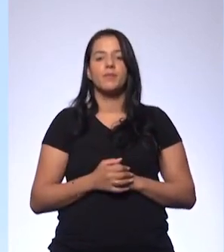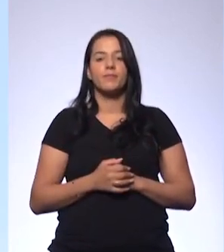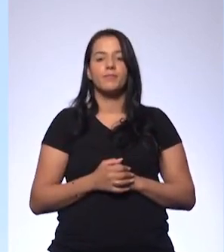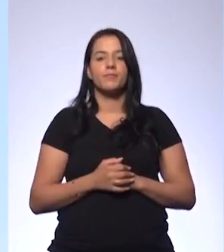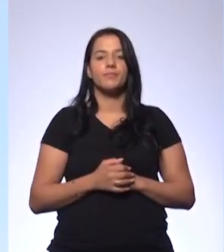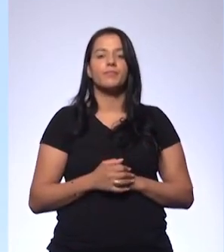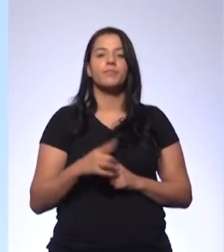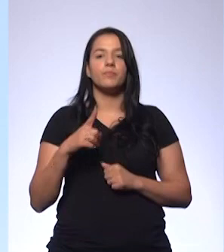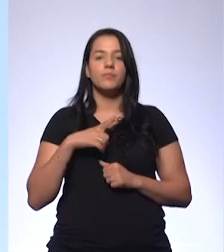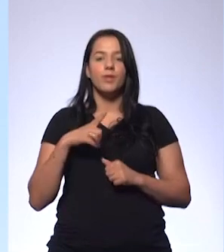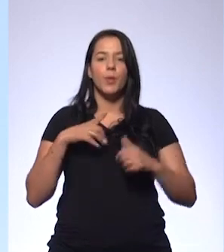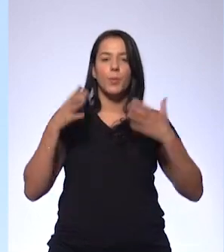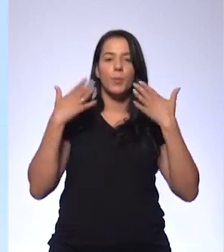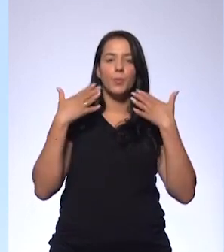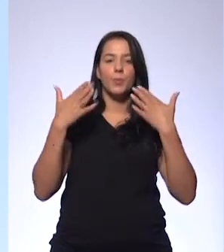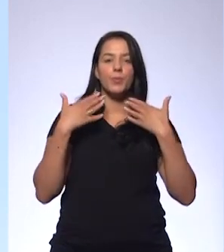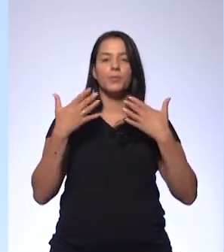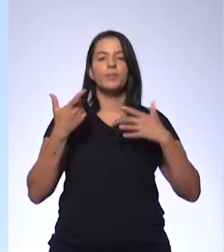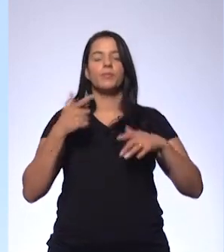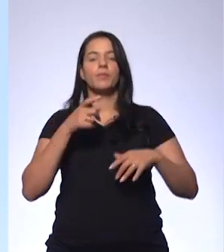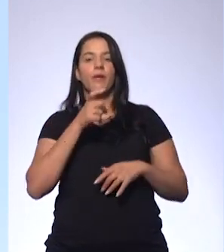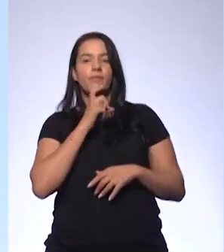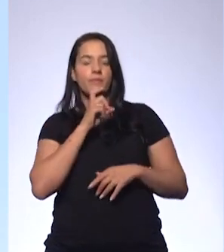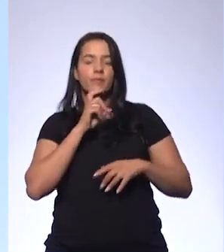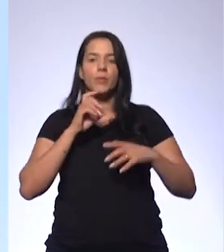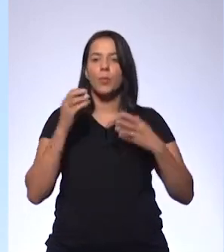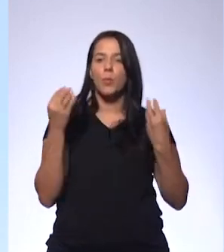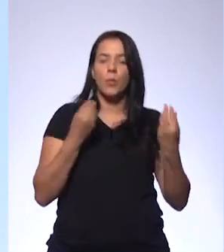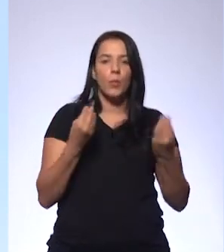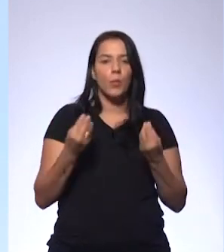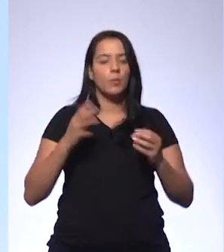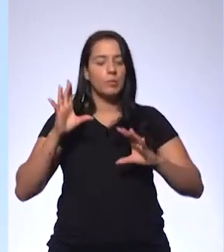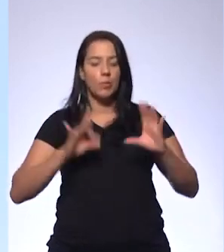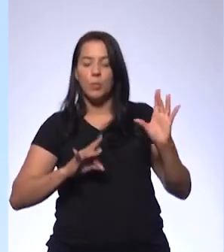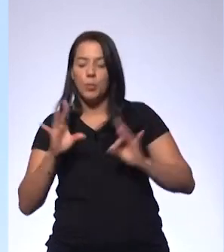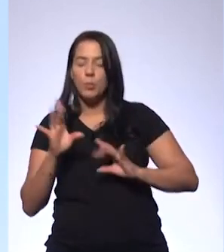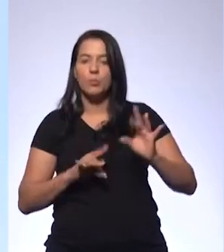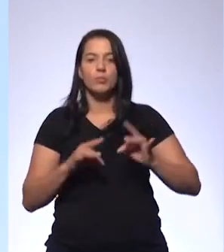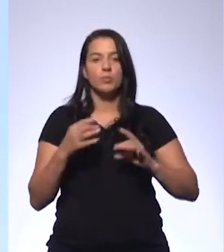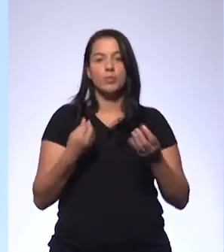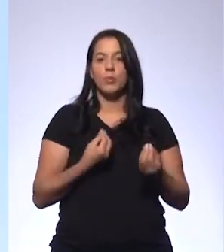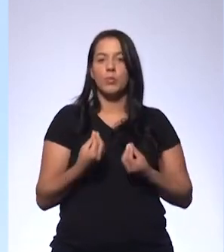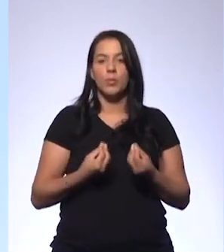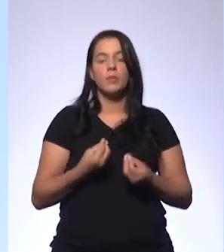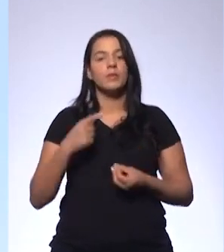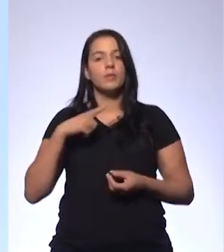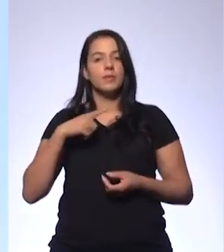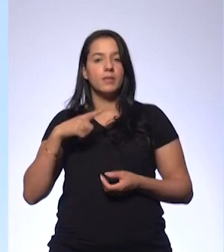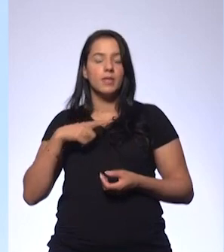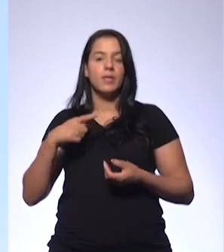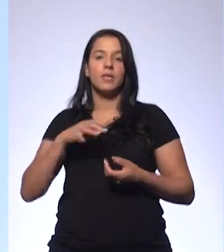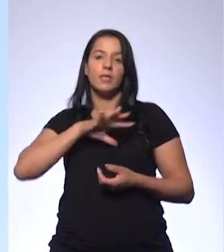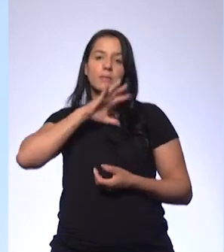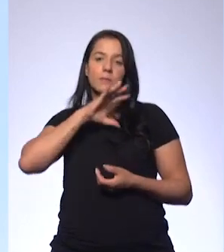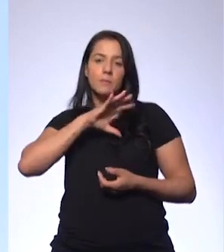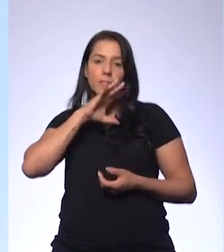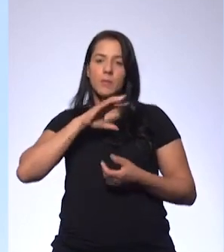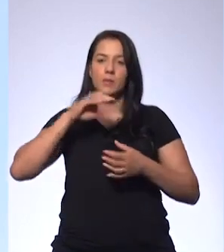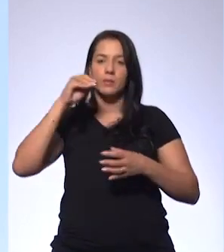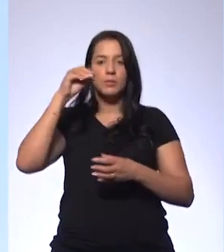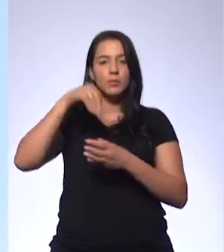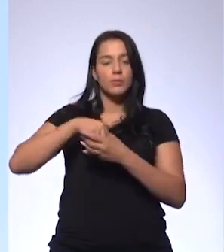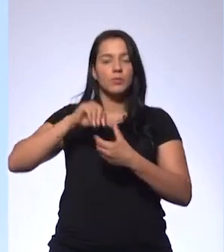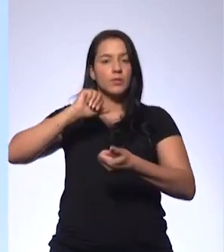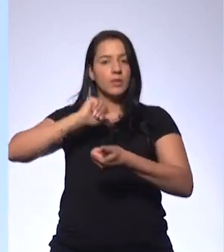caso, né, o clima influenciando. Então, todas essas questões, né, a gente tem espécies que vão se desenvolver ali, que são